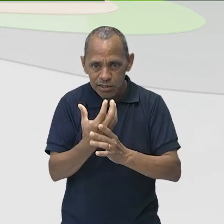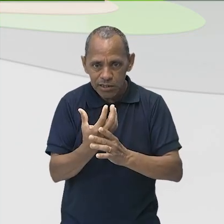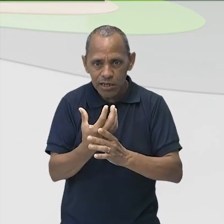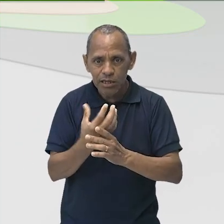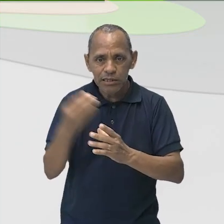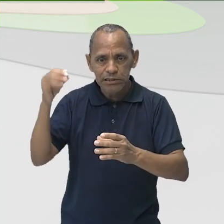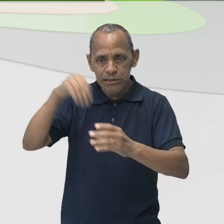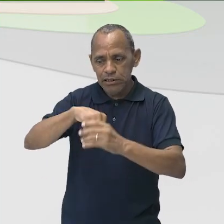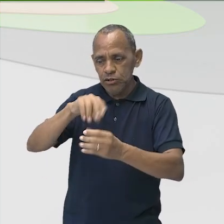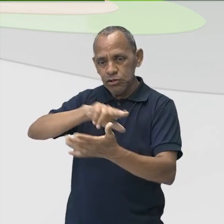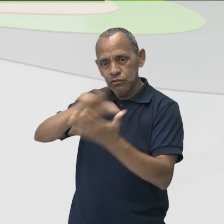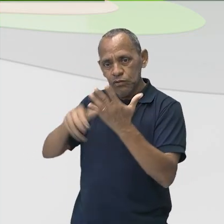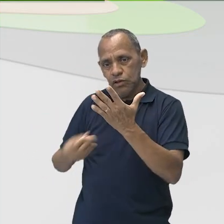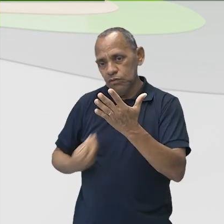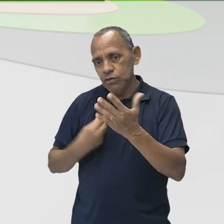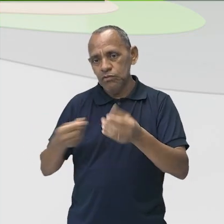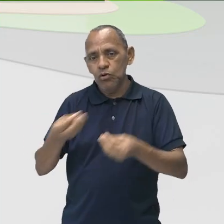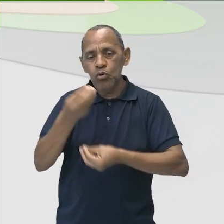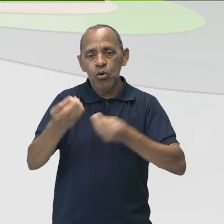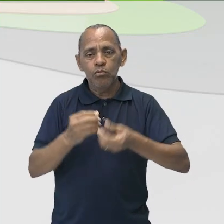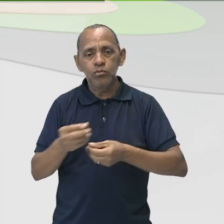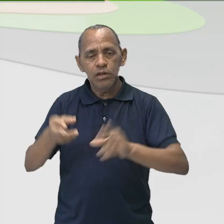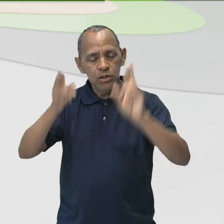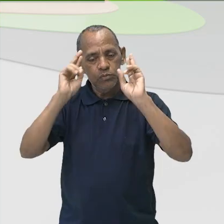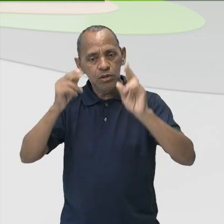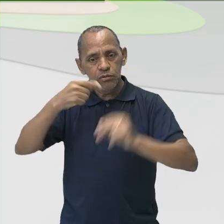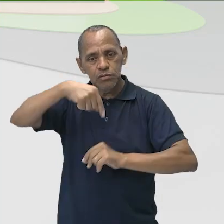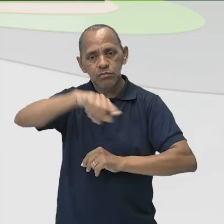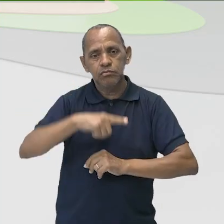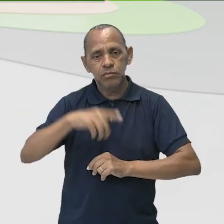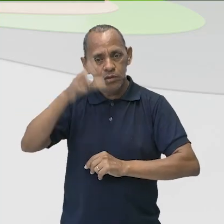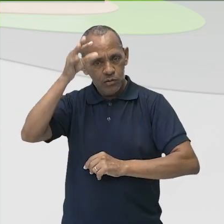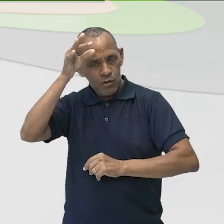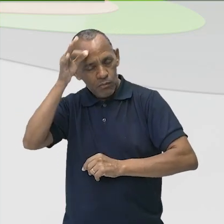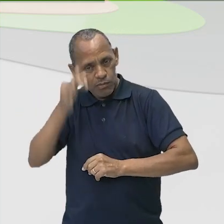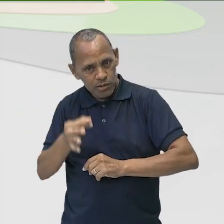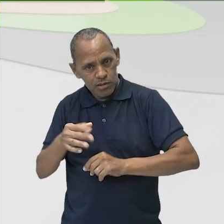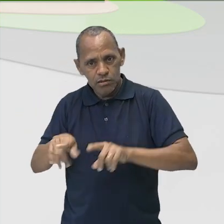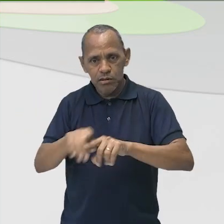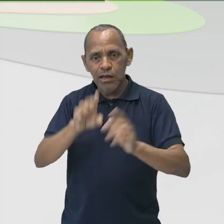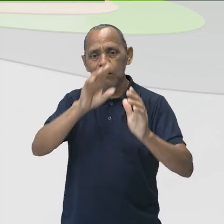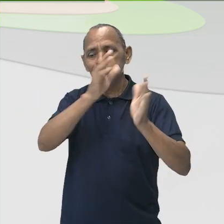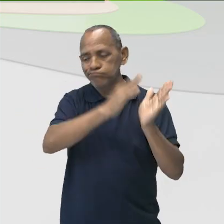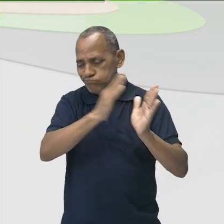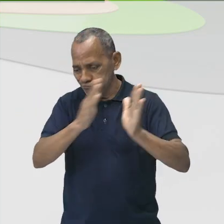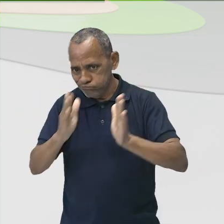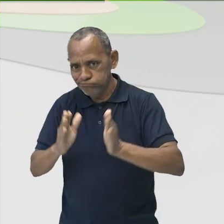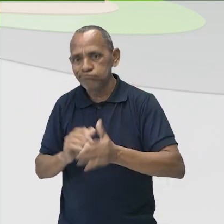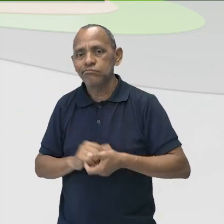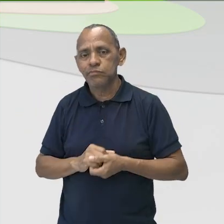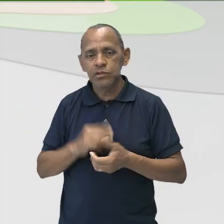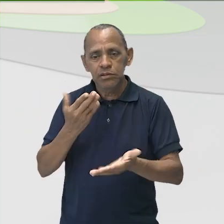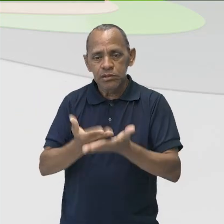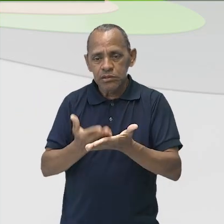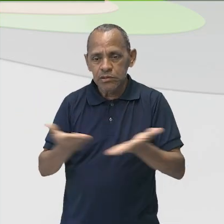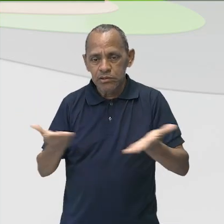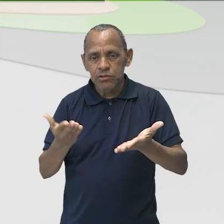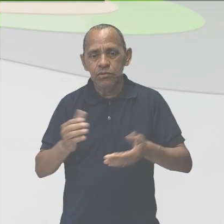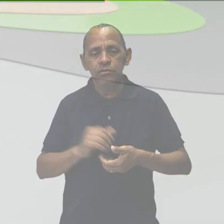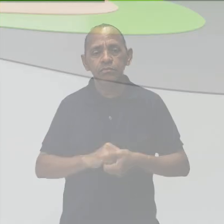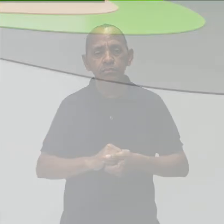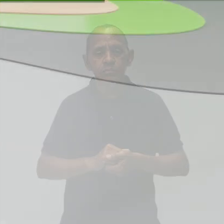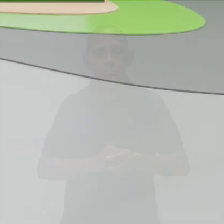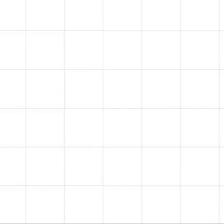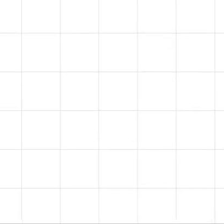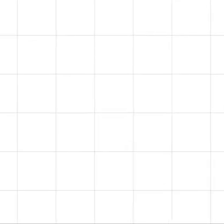das espécies. Então, eu espero que vocês tenham compreendido cada uma dessas etapas, e essa foi a nossa aula de hoje.